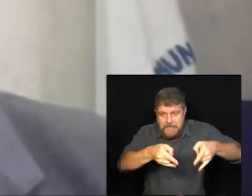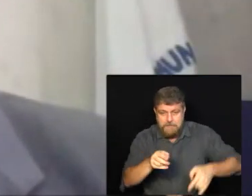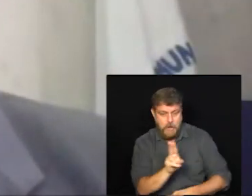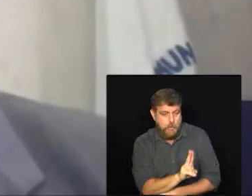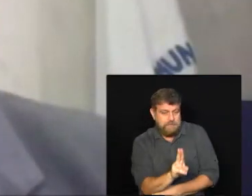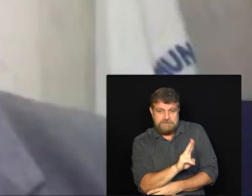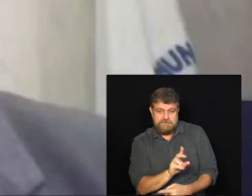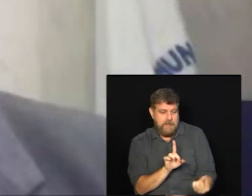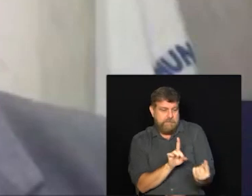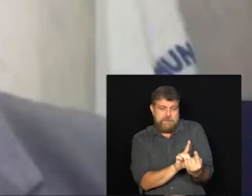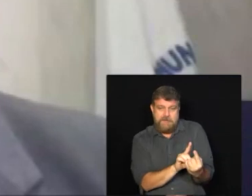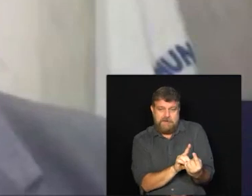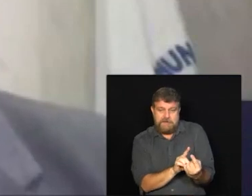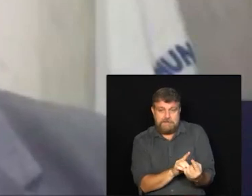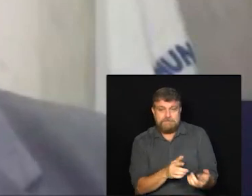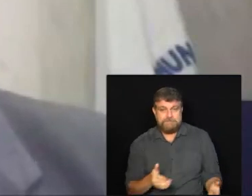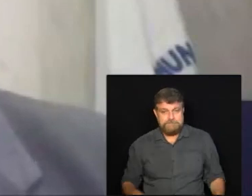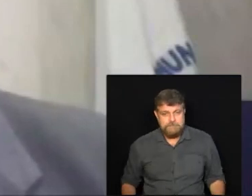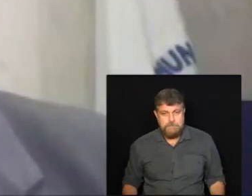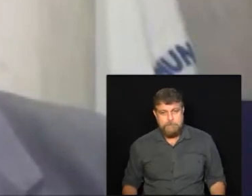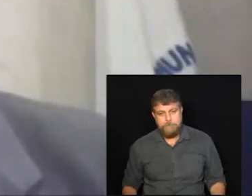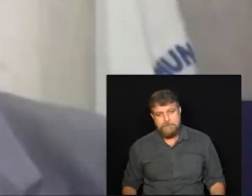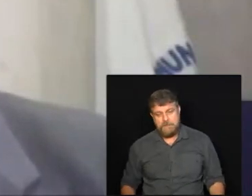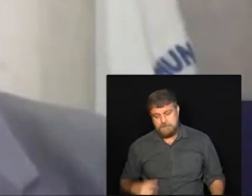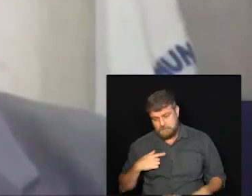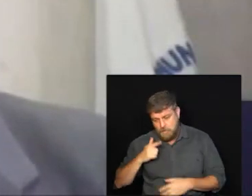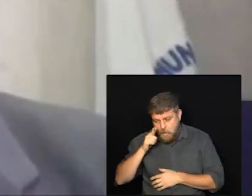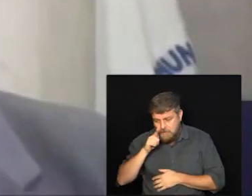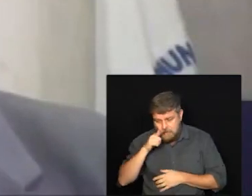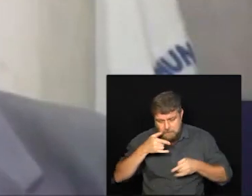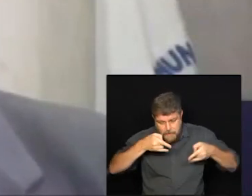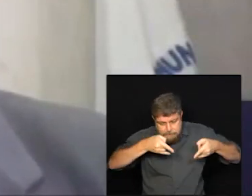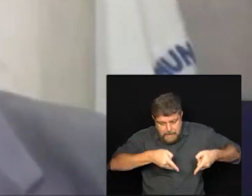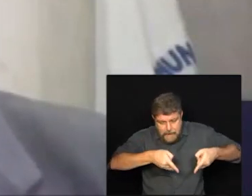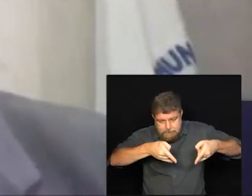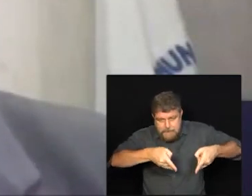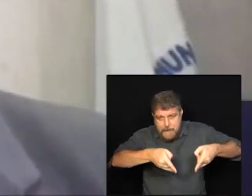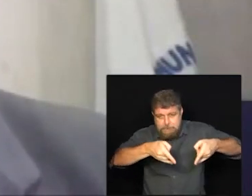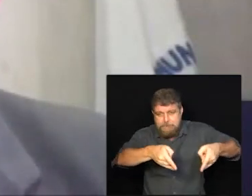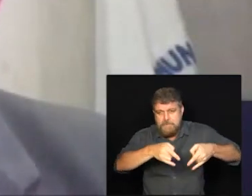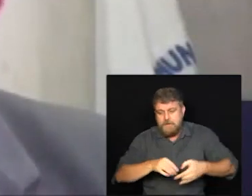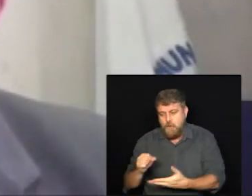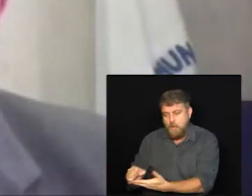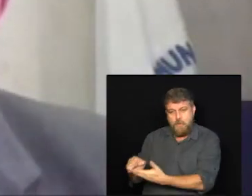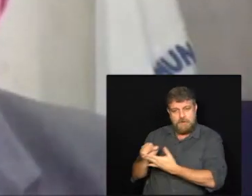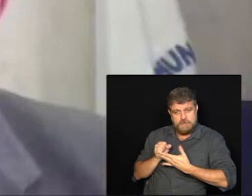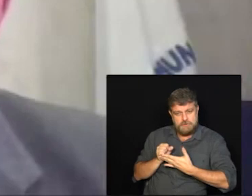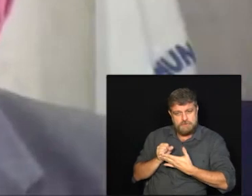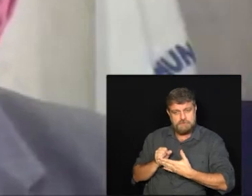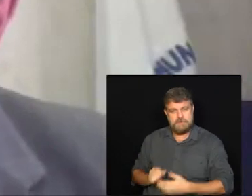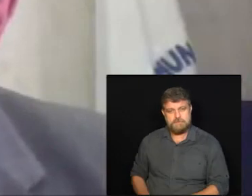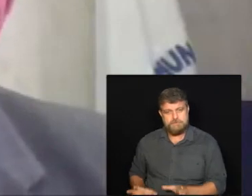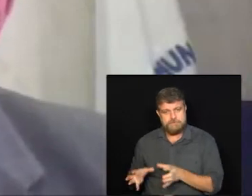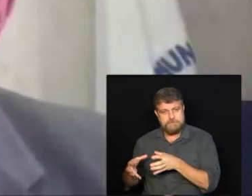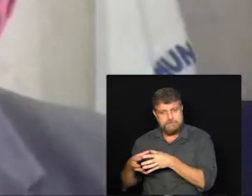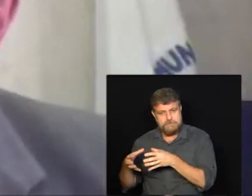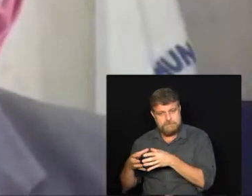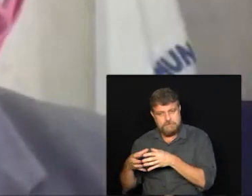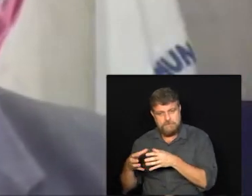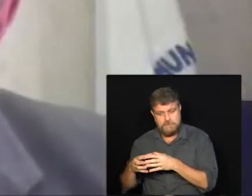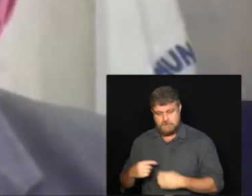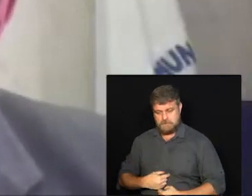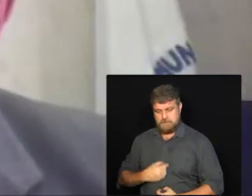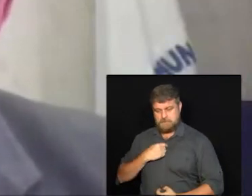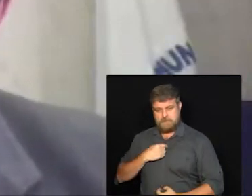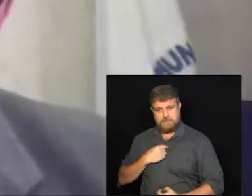usualmente não é para internação, mas nós conseguimos colocar, com a ajuda, vamos falar aí da ONG, dos